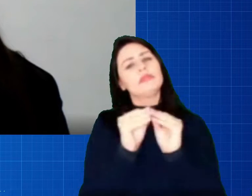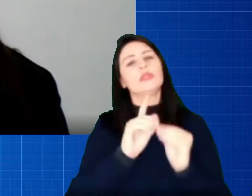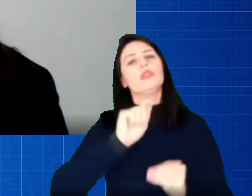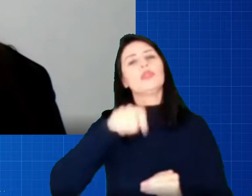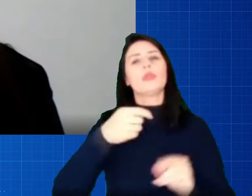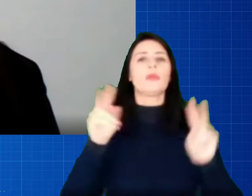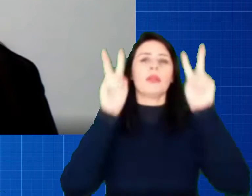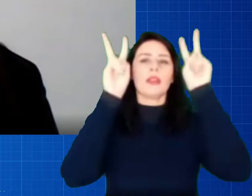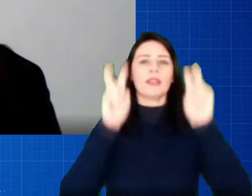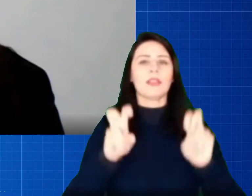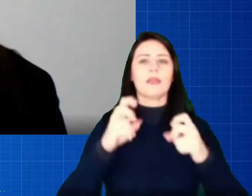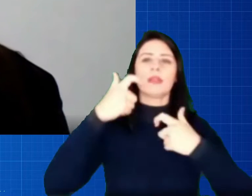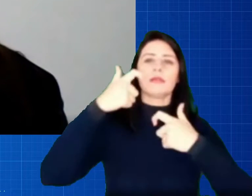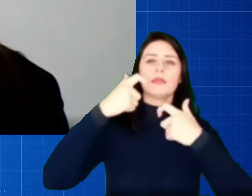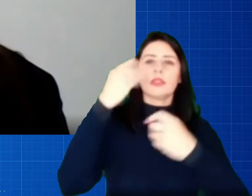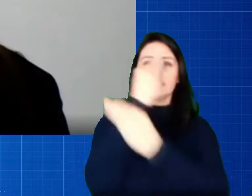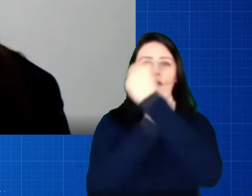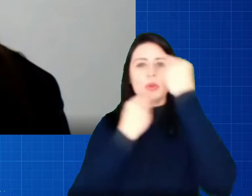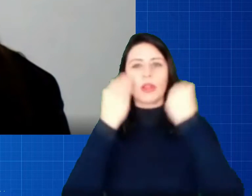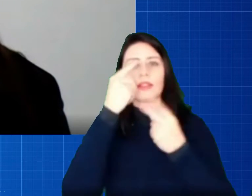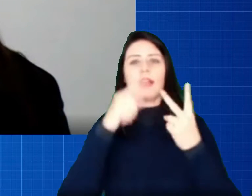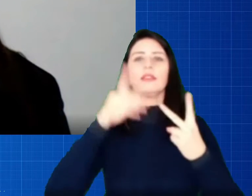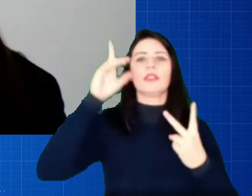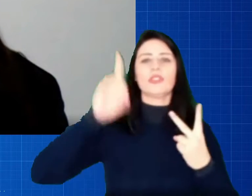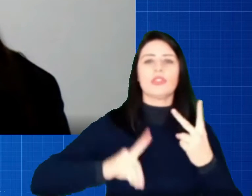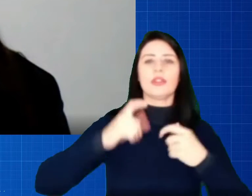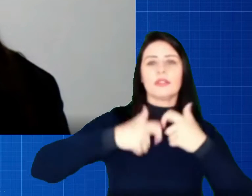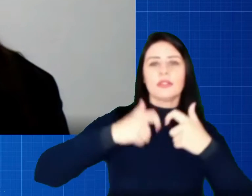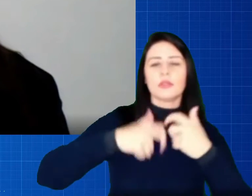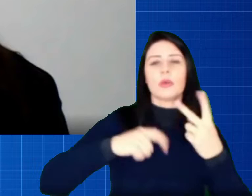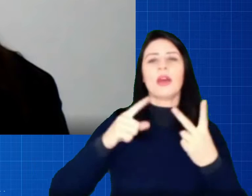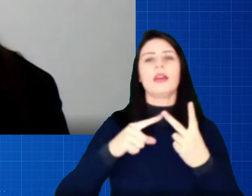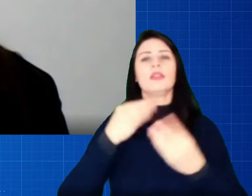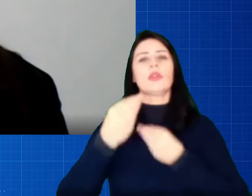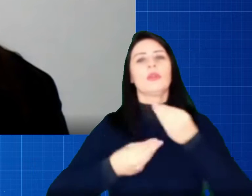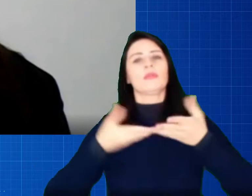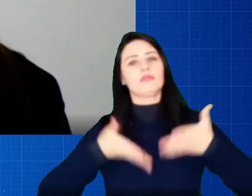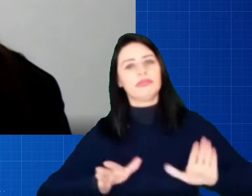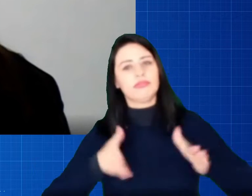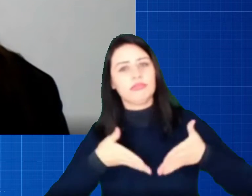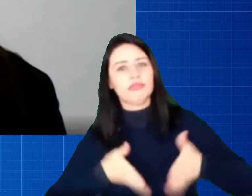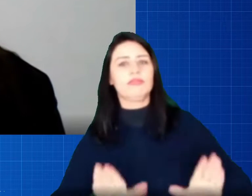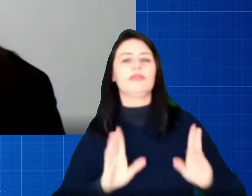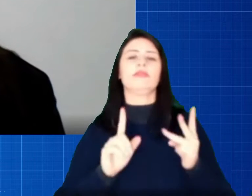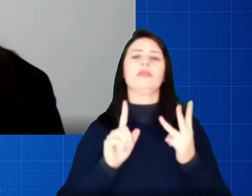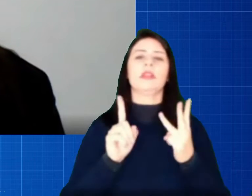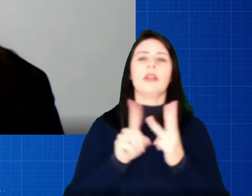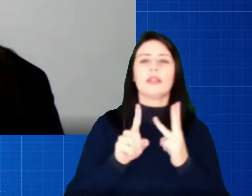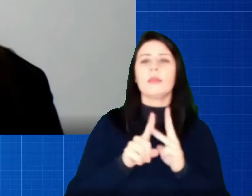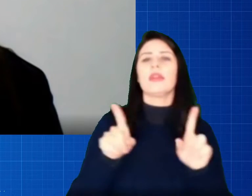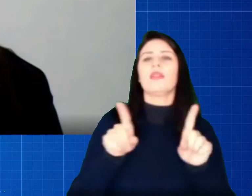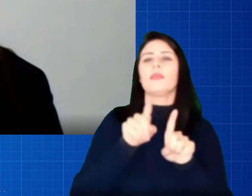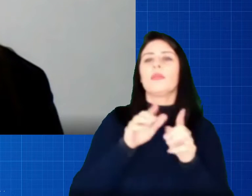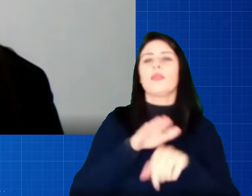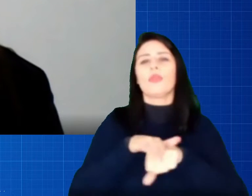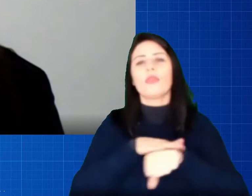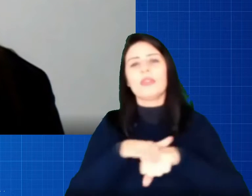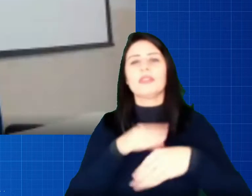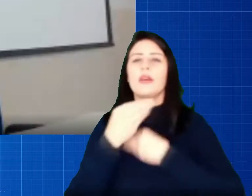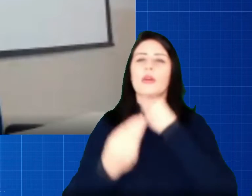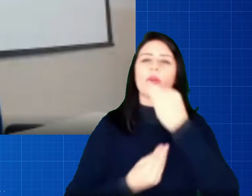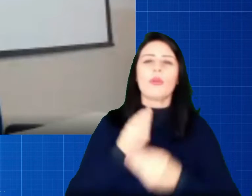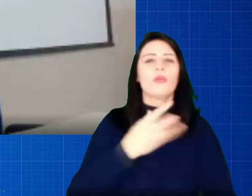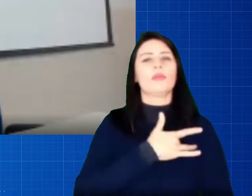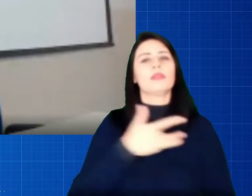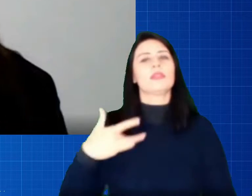explanação sobre a temática da sexualidade, direitos sexuais, direitos reprodutivos, né? Então, a gente vai conversar um pouquinho com relação à saúde